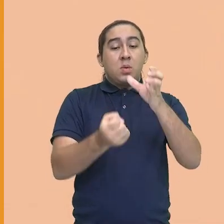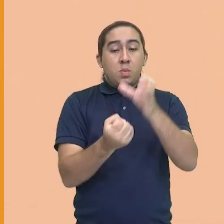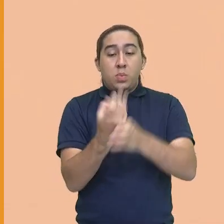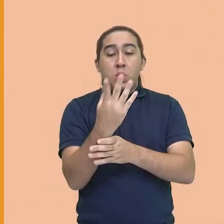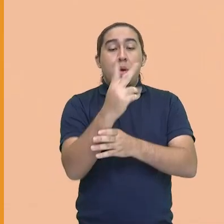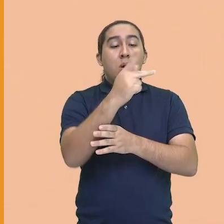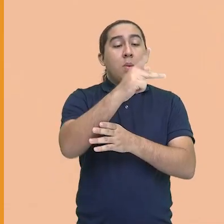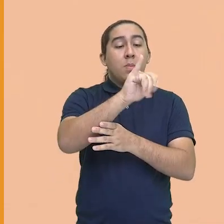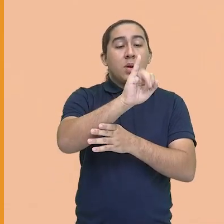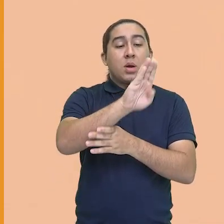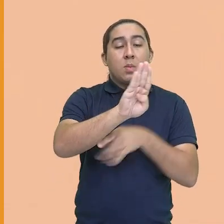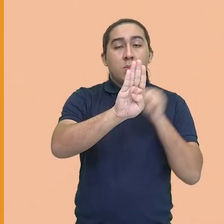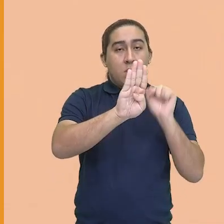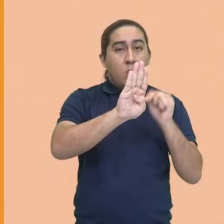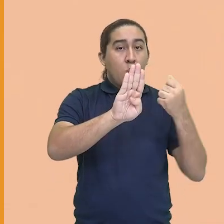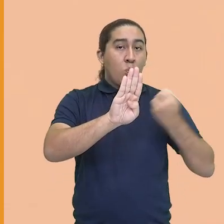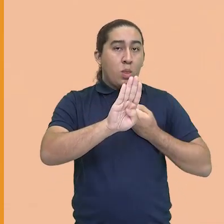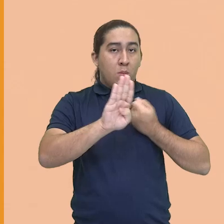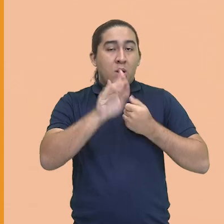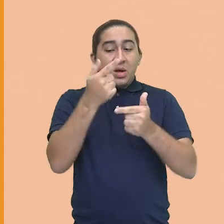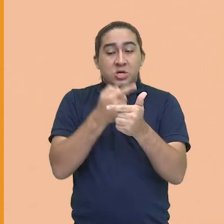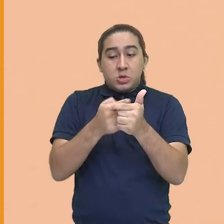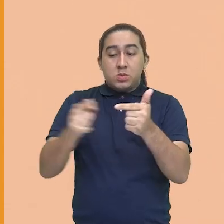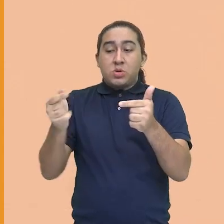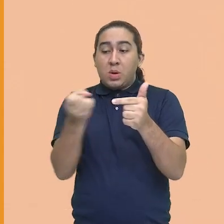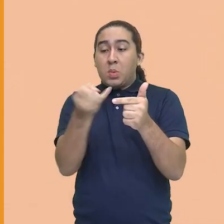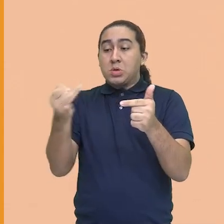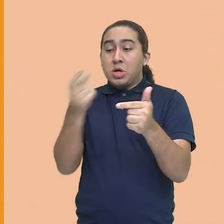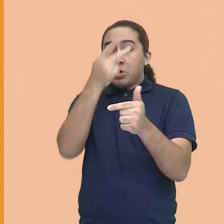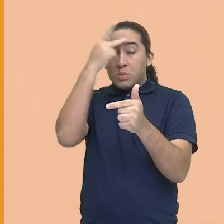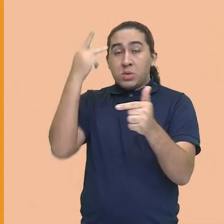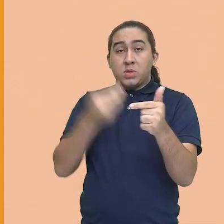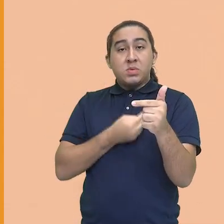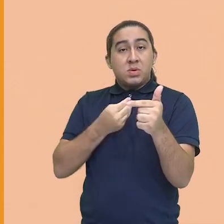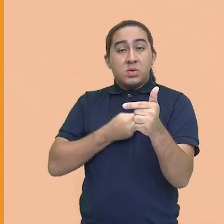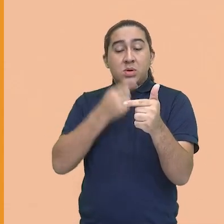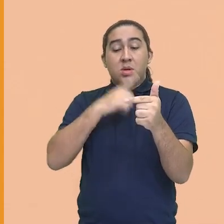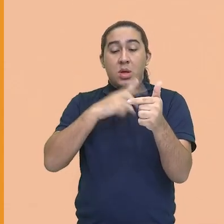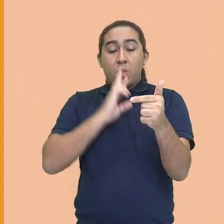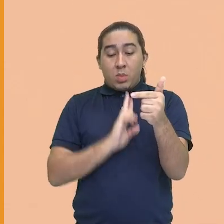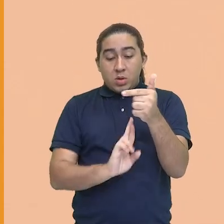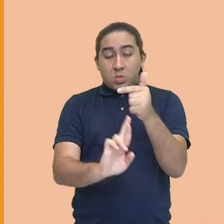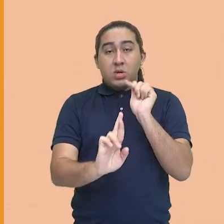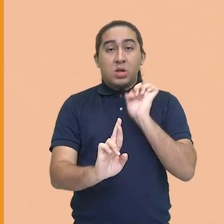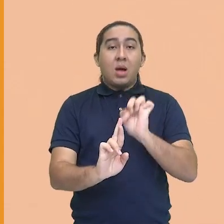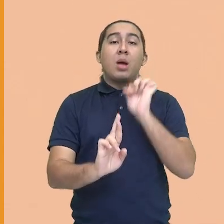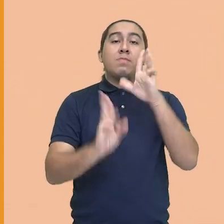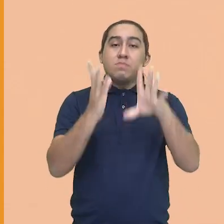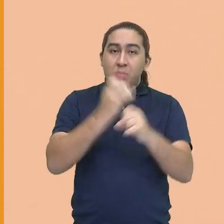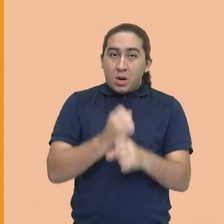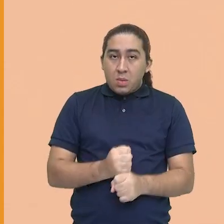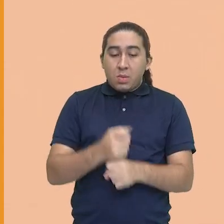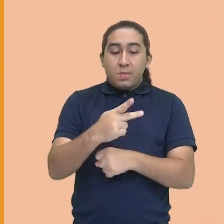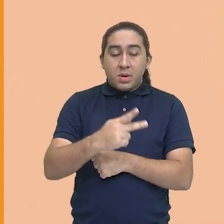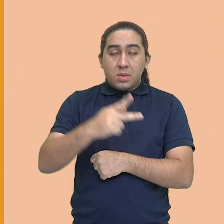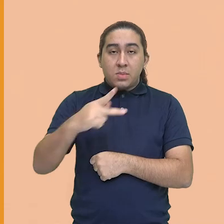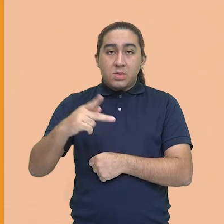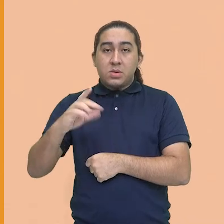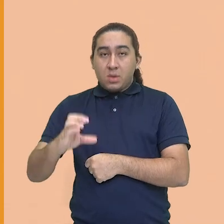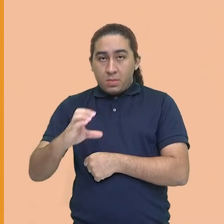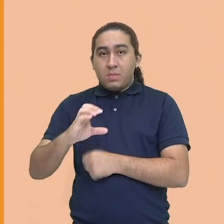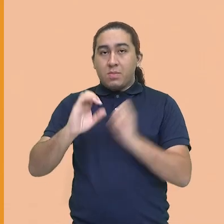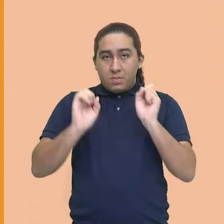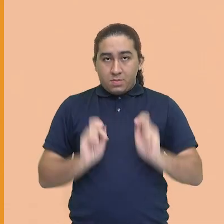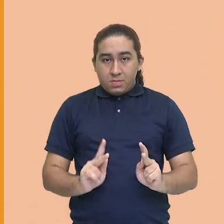valor e dividir pelo número da população. E aí você tem uma média do PIB por pessoa,